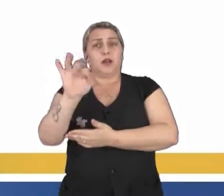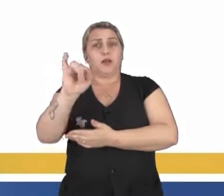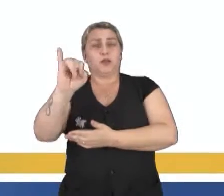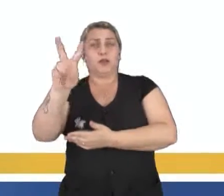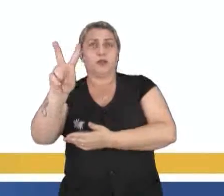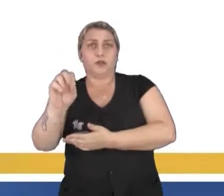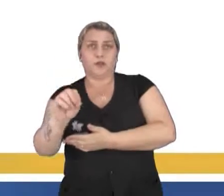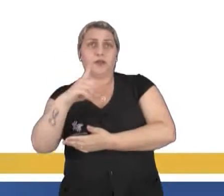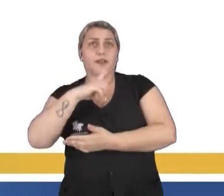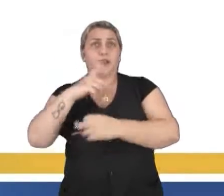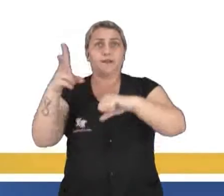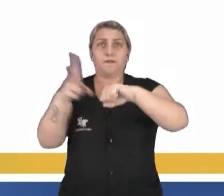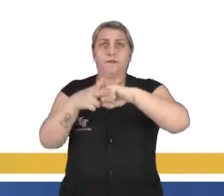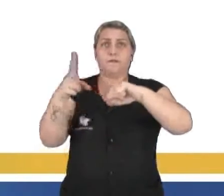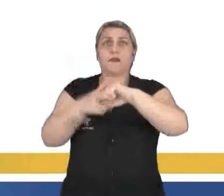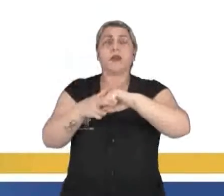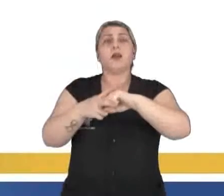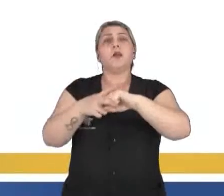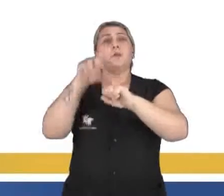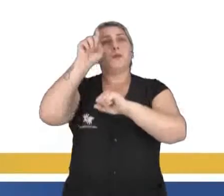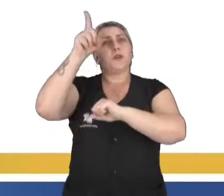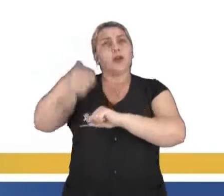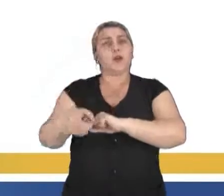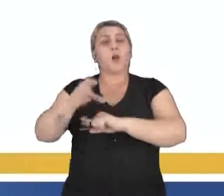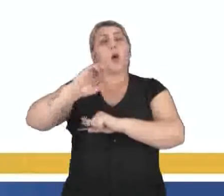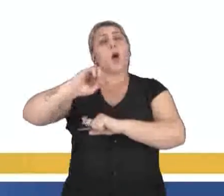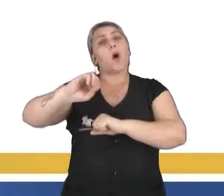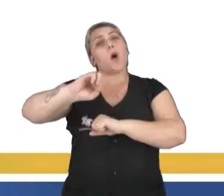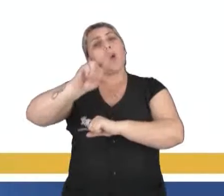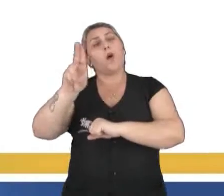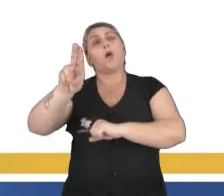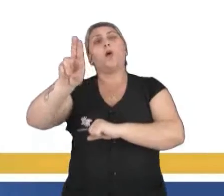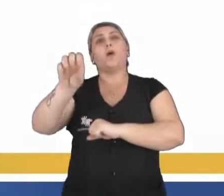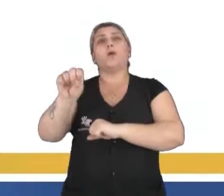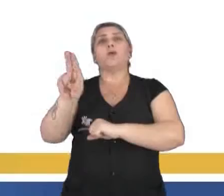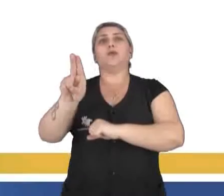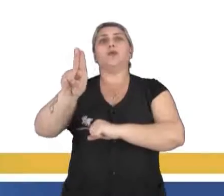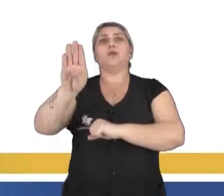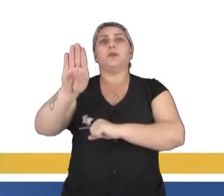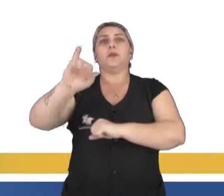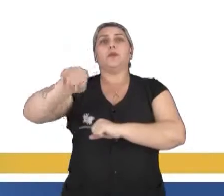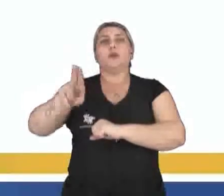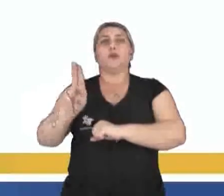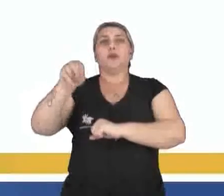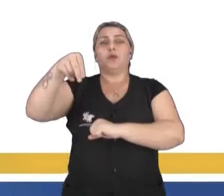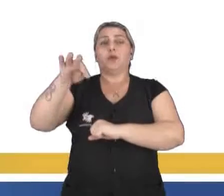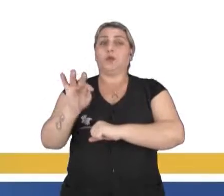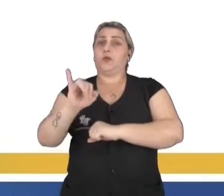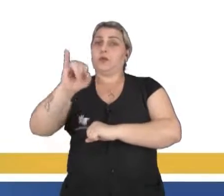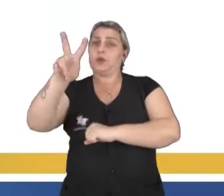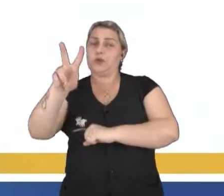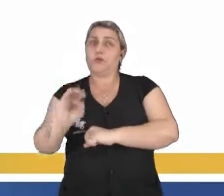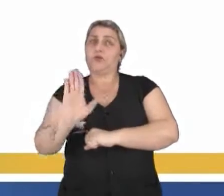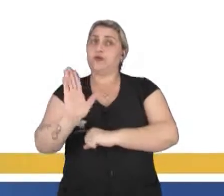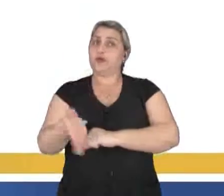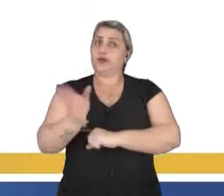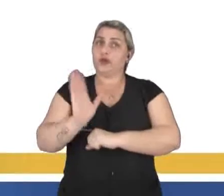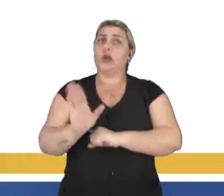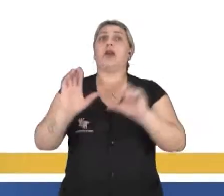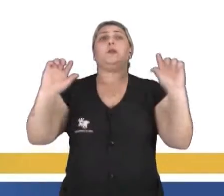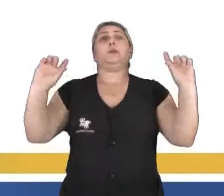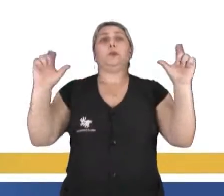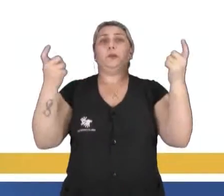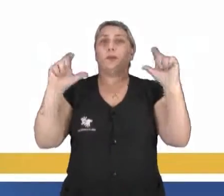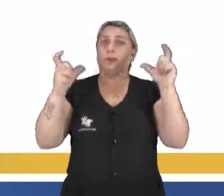e contém verbos nos modos indicativo ou subjuntivo certo Jazz